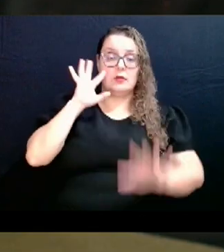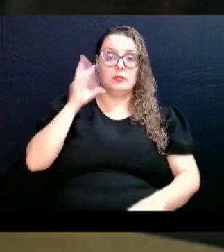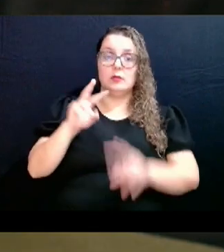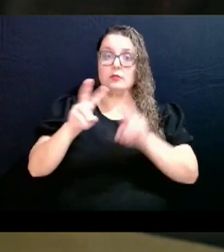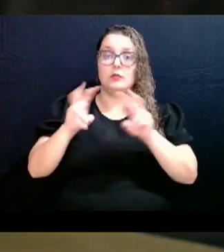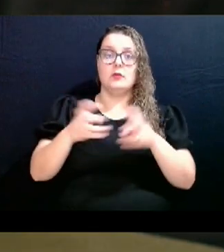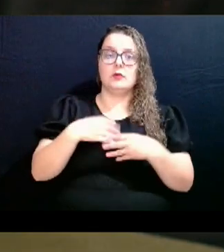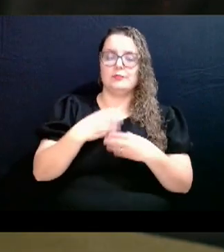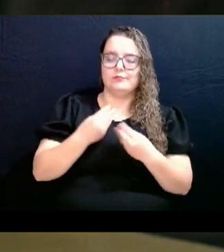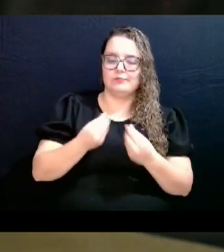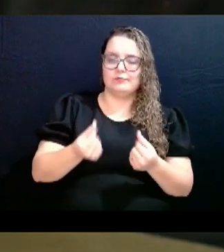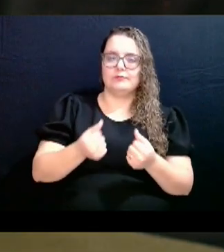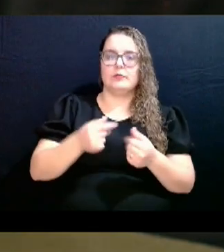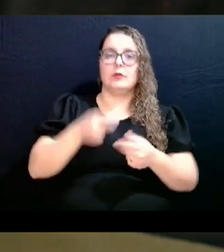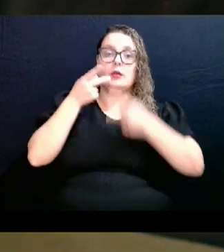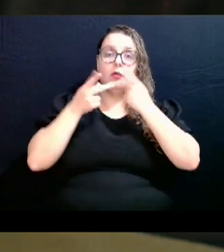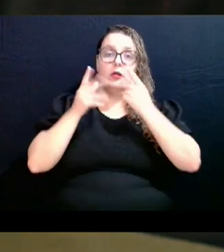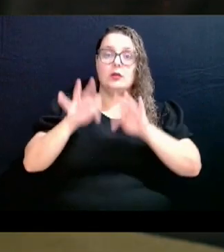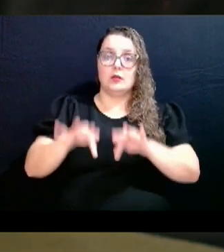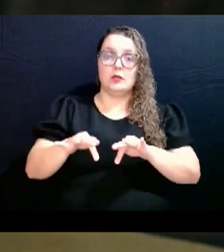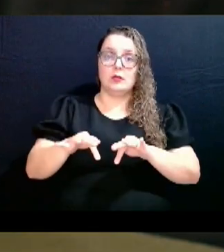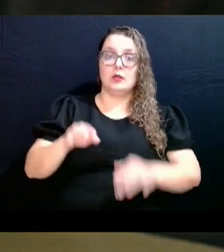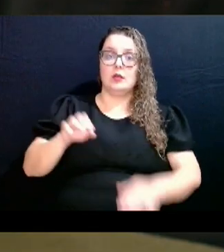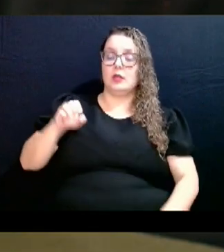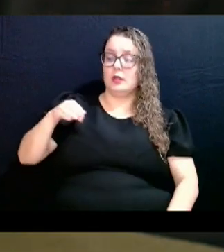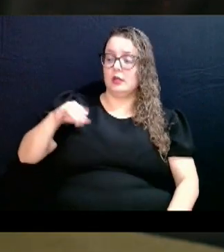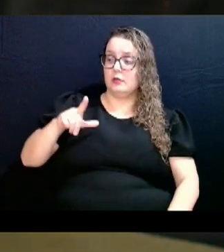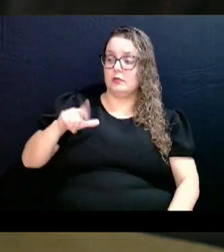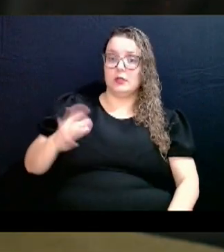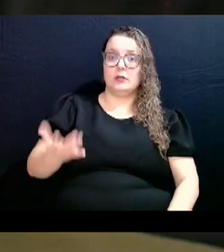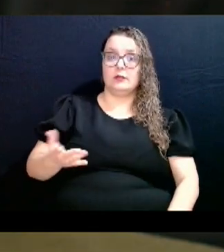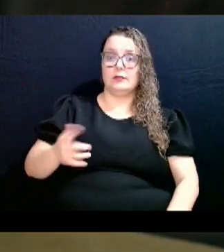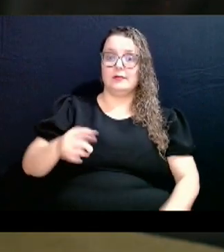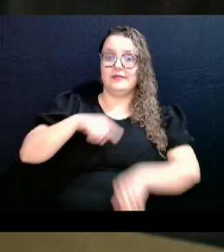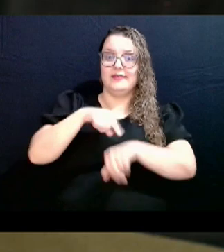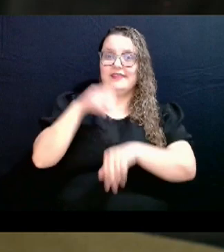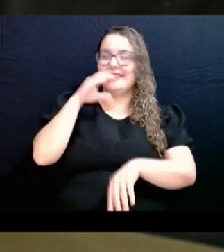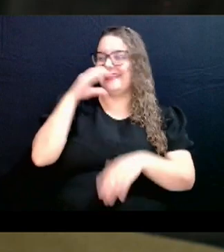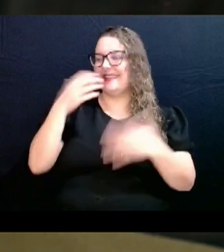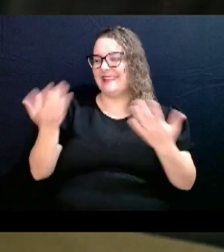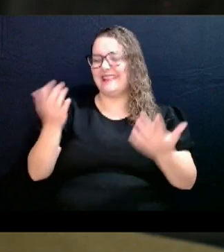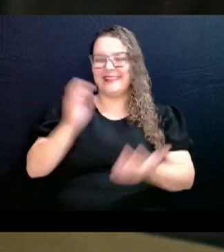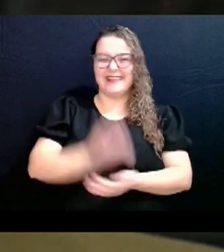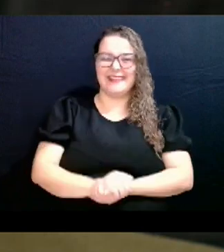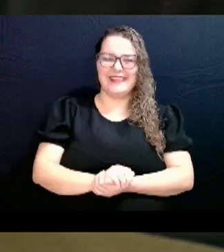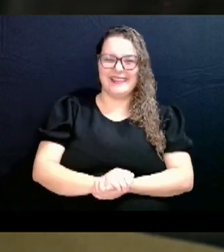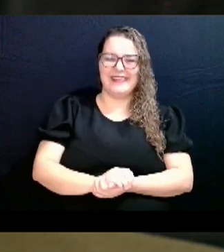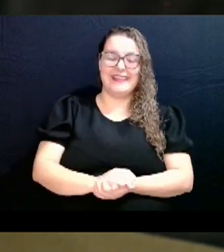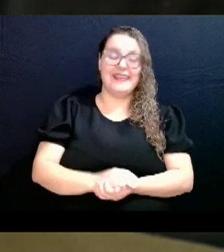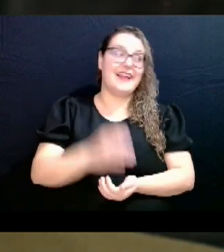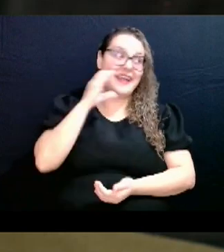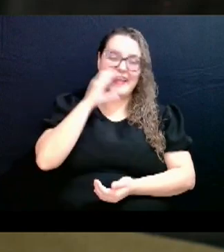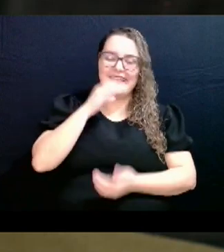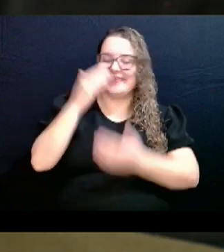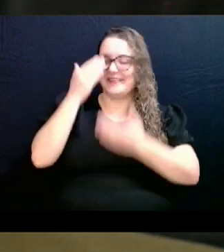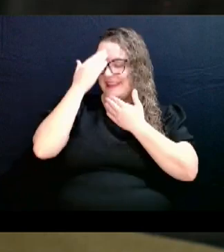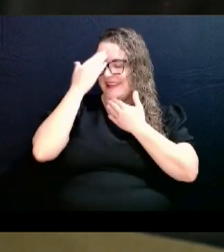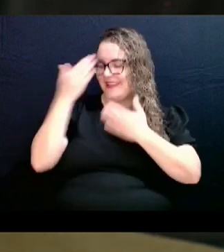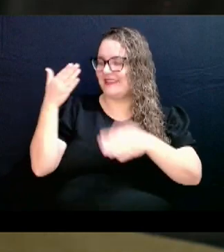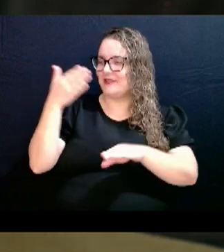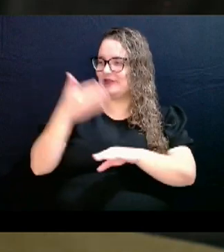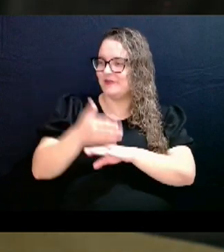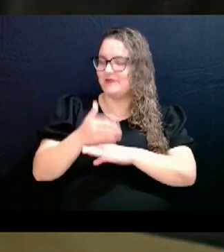gente já vai para as considerações finais, Emily. Viu que passou rapidinho, né? Muito obrigada. Super rápido. Muito obrigada pela sua participação, por